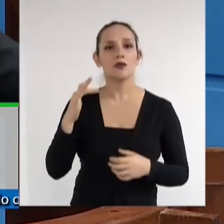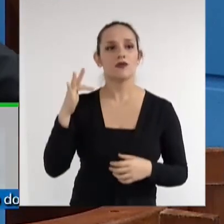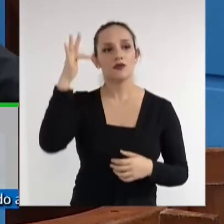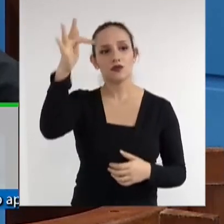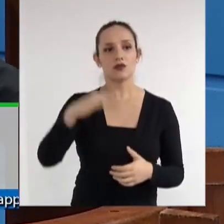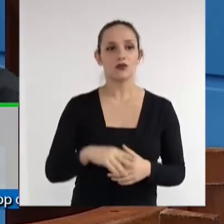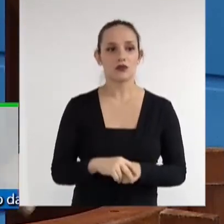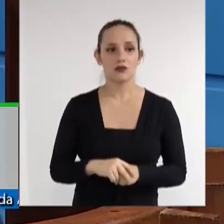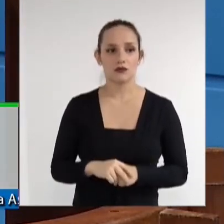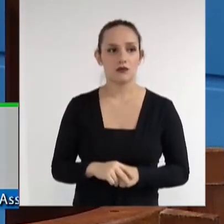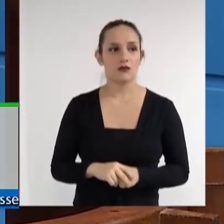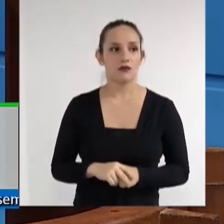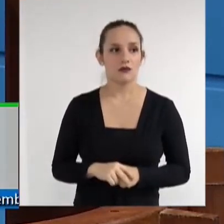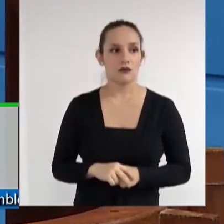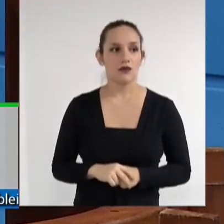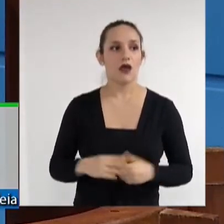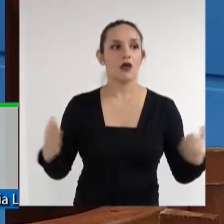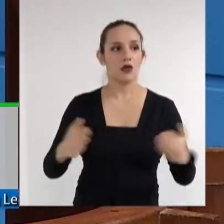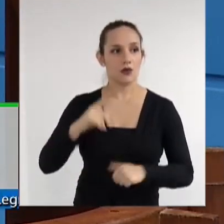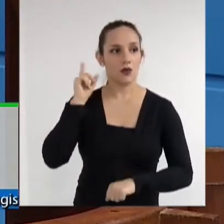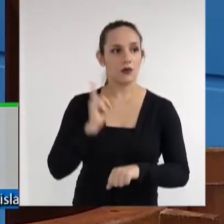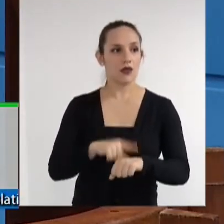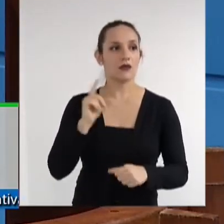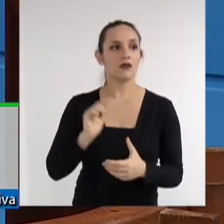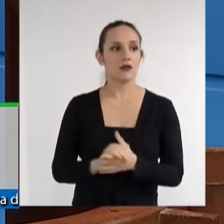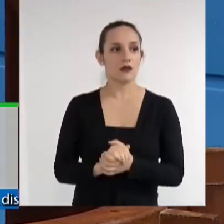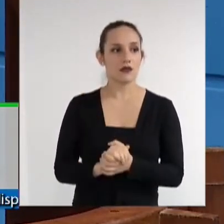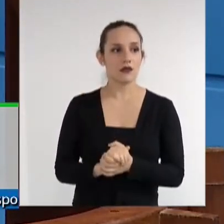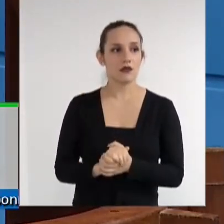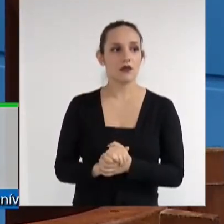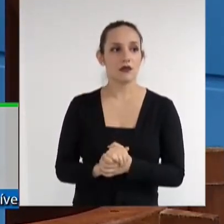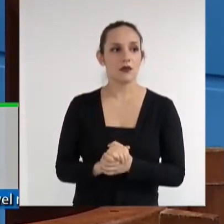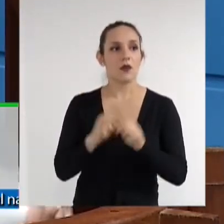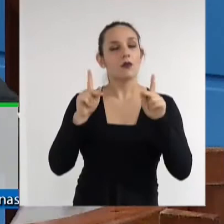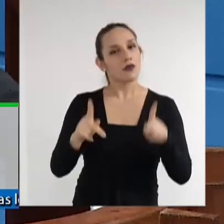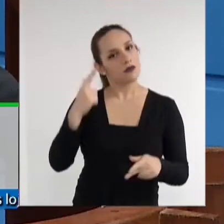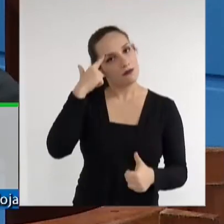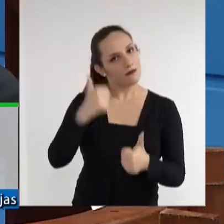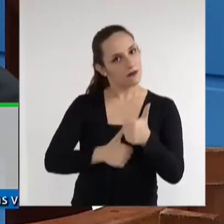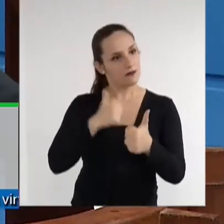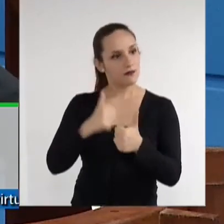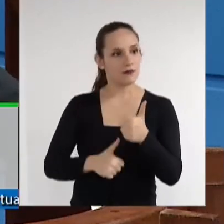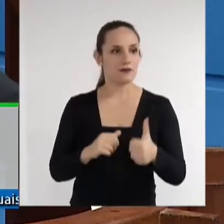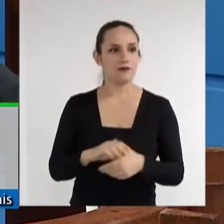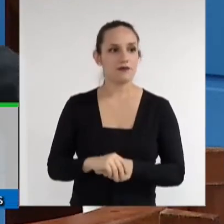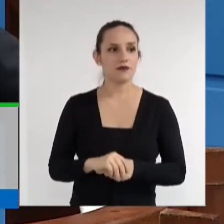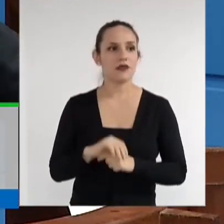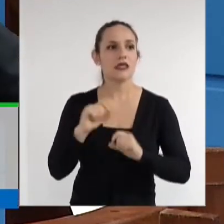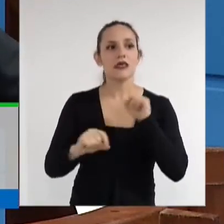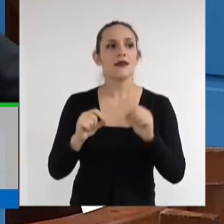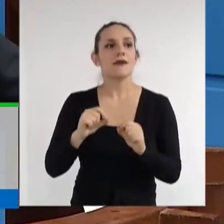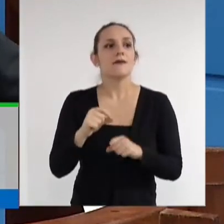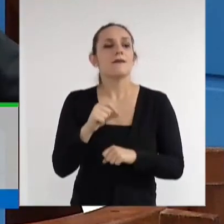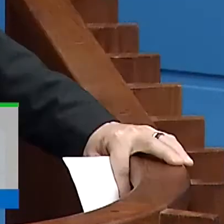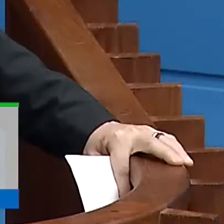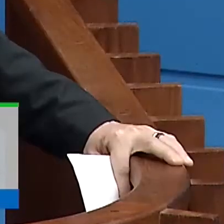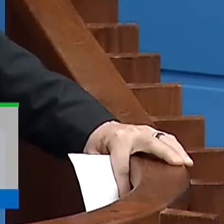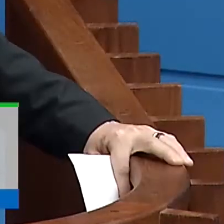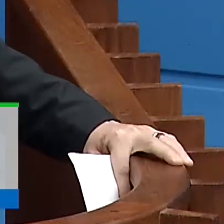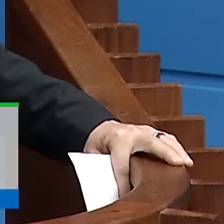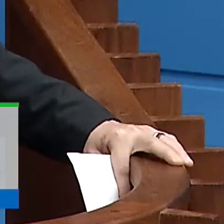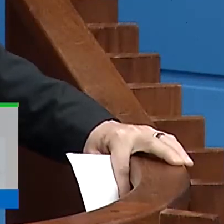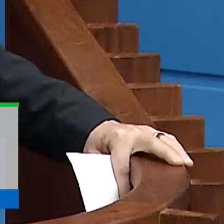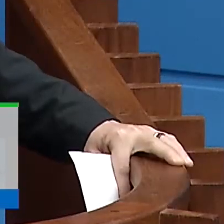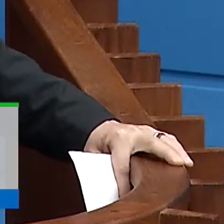Eu acho que é realmente o momento da população fazer essa reflexão. Que Brasil nós queremos para o futuro?